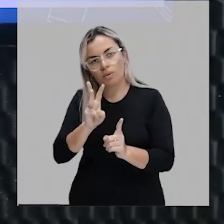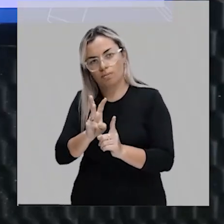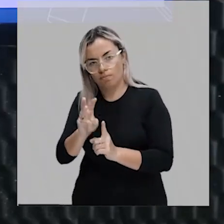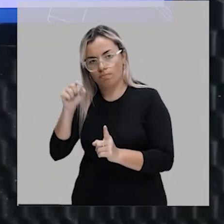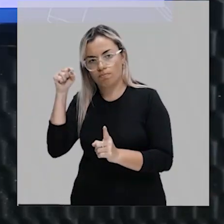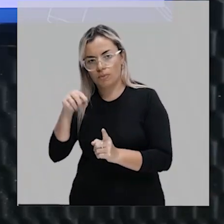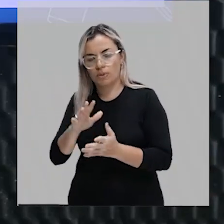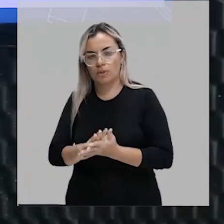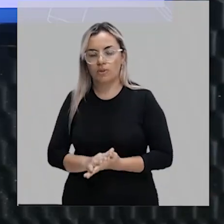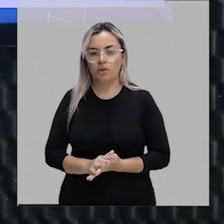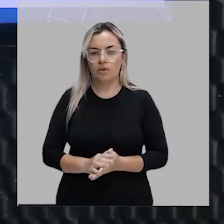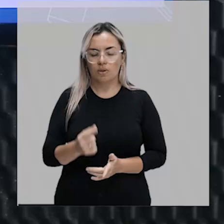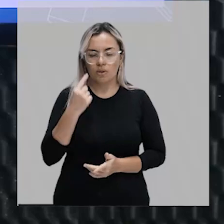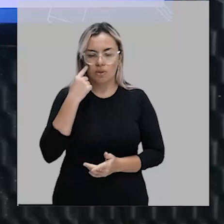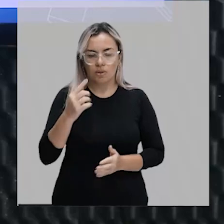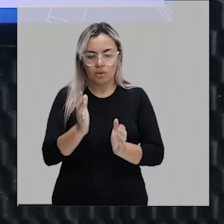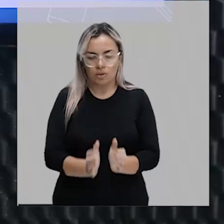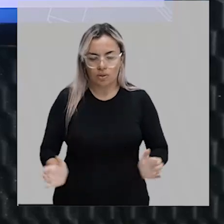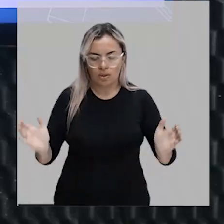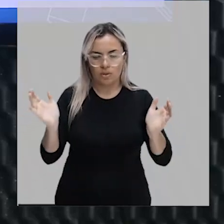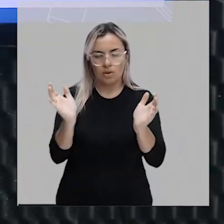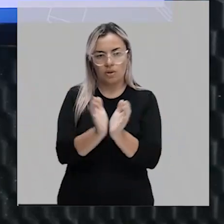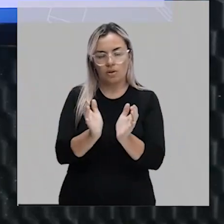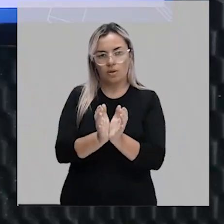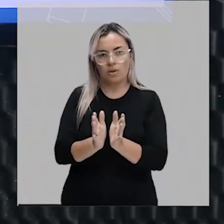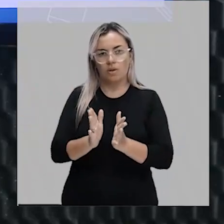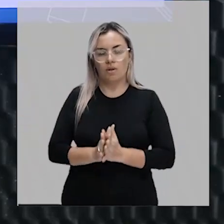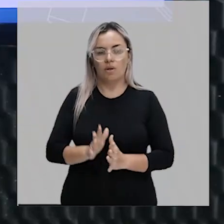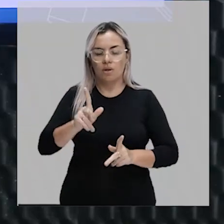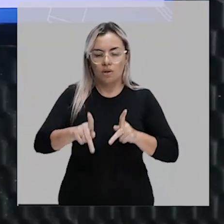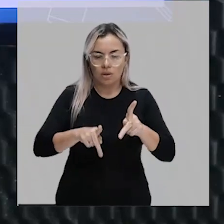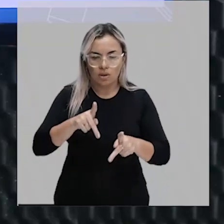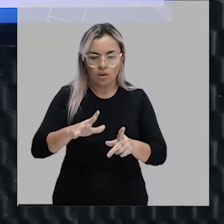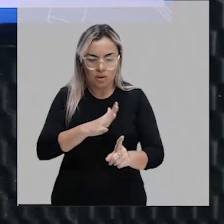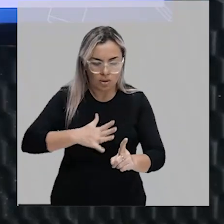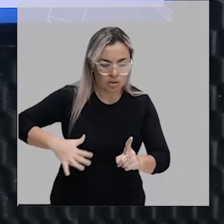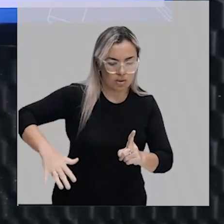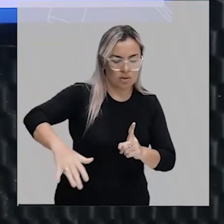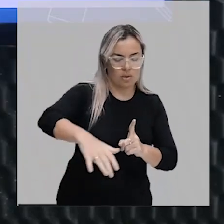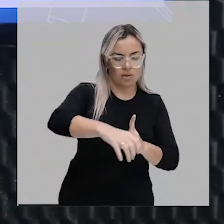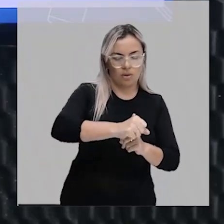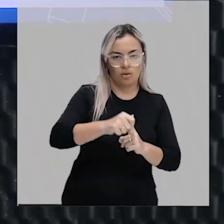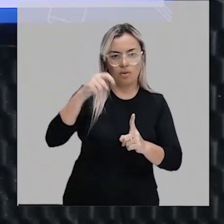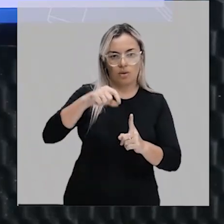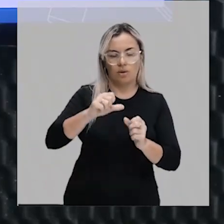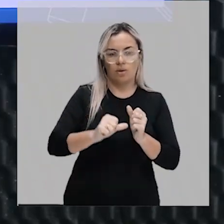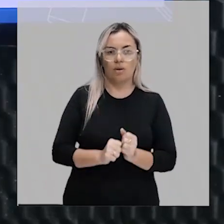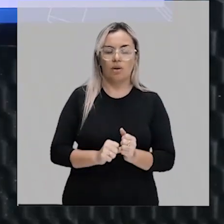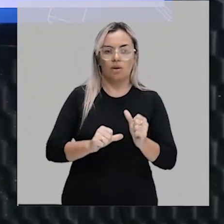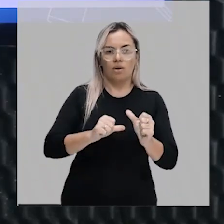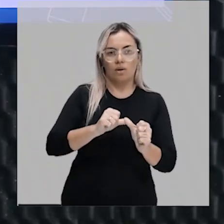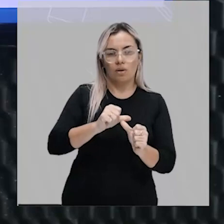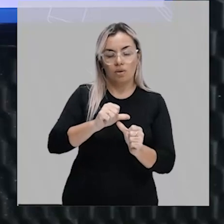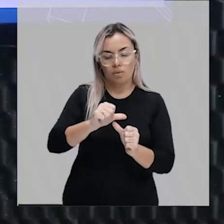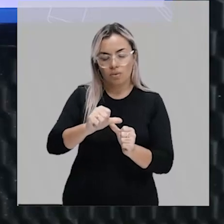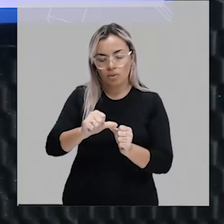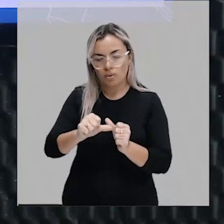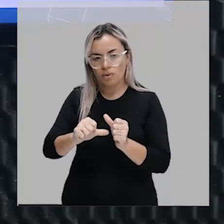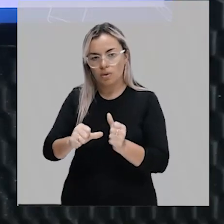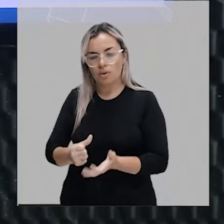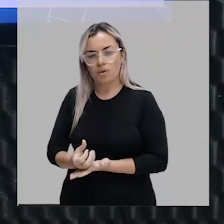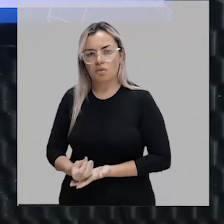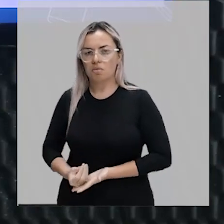se observar é que esses grupos humanos, essas sociedades, eles passam a viver de uma forma